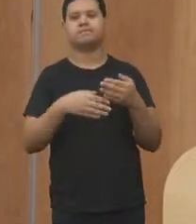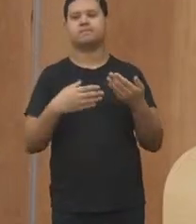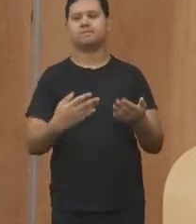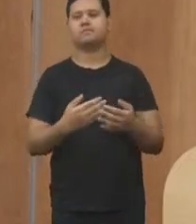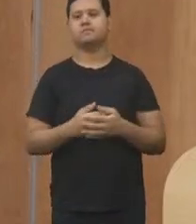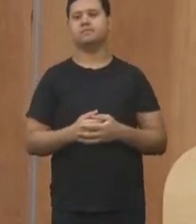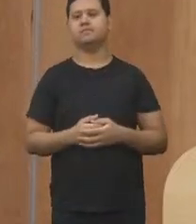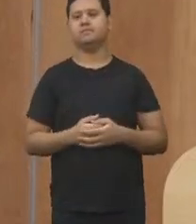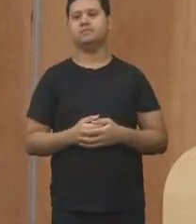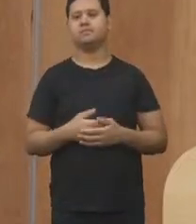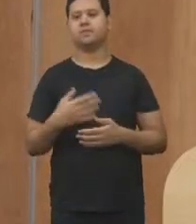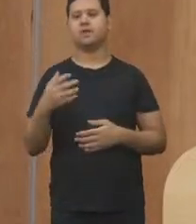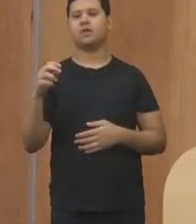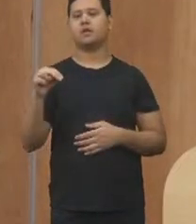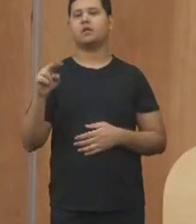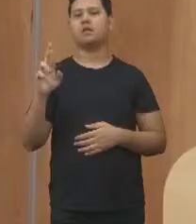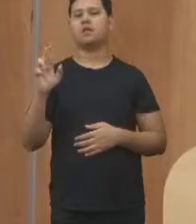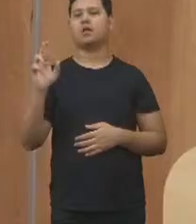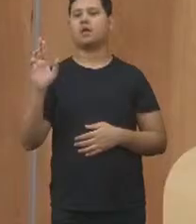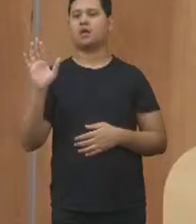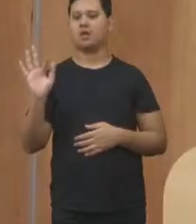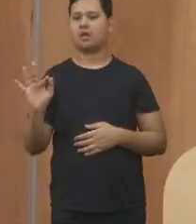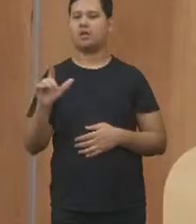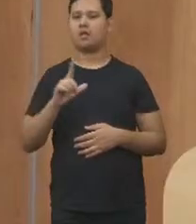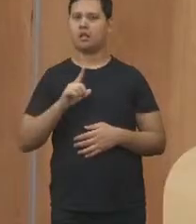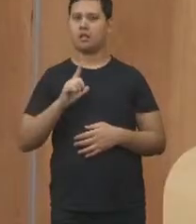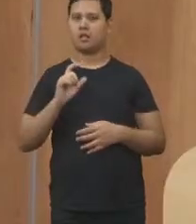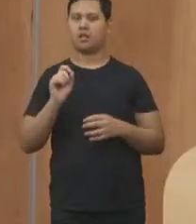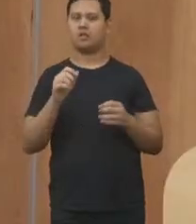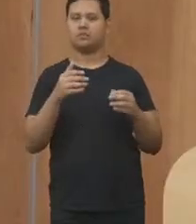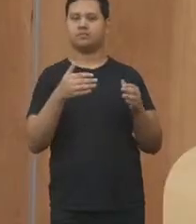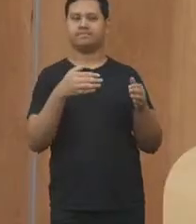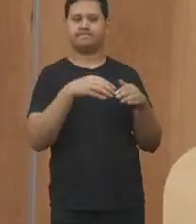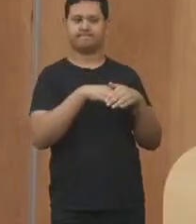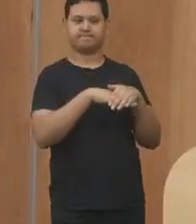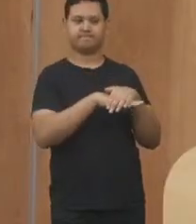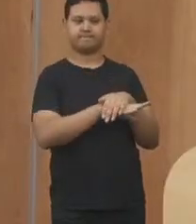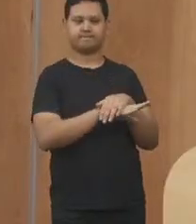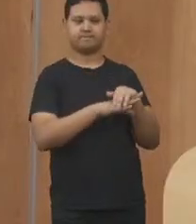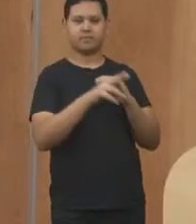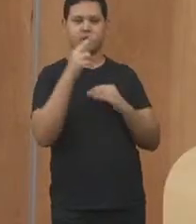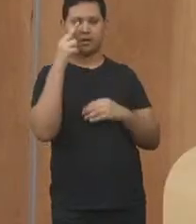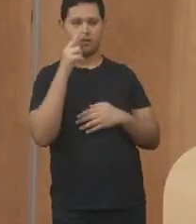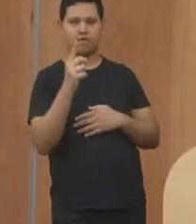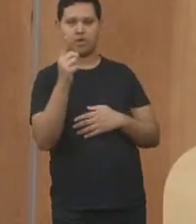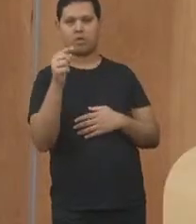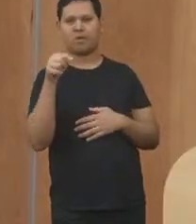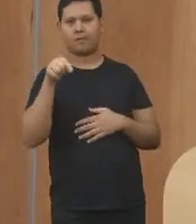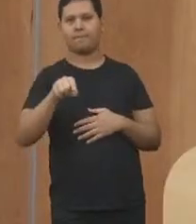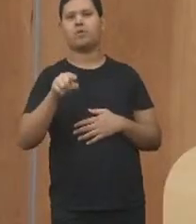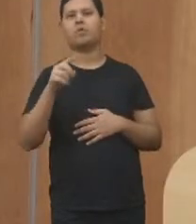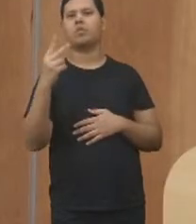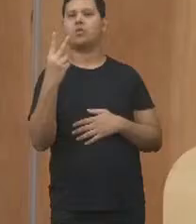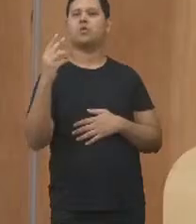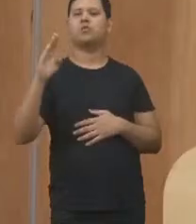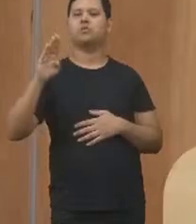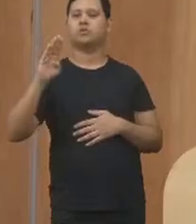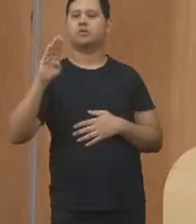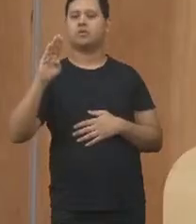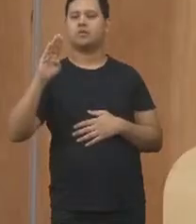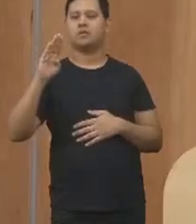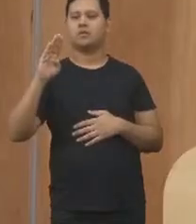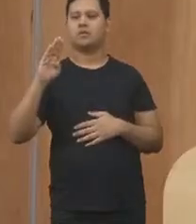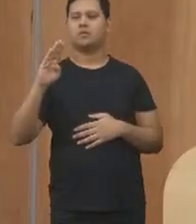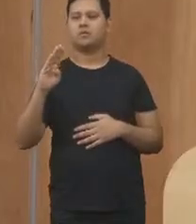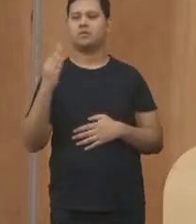compromissos. A LRF ela permite um estoque, se a gente for ver esses 1,2 bi de receita corrente, a gente